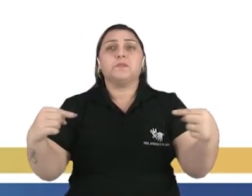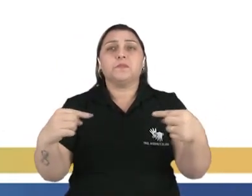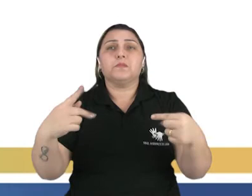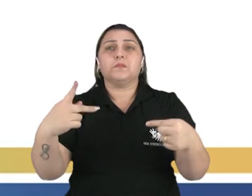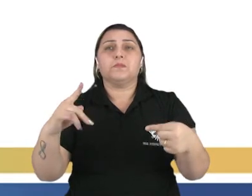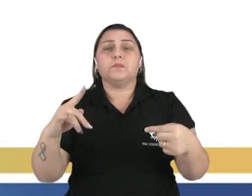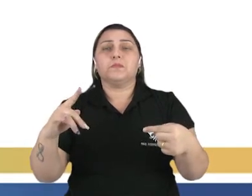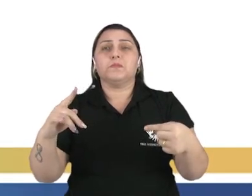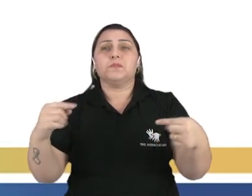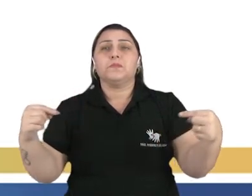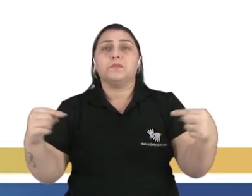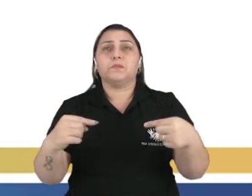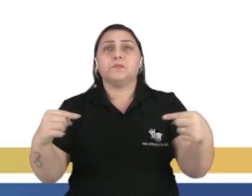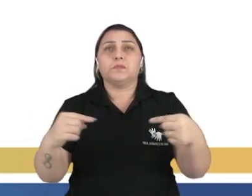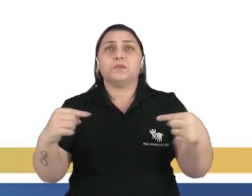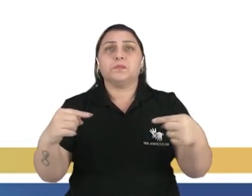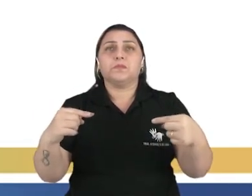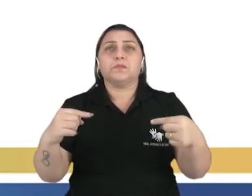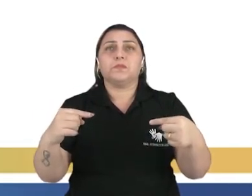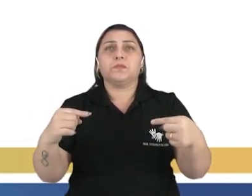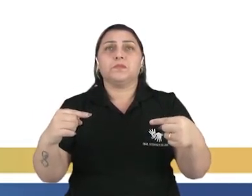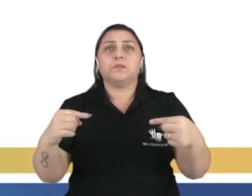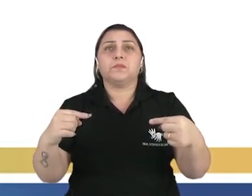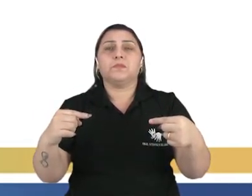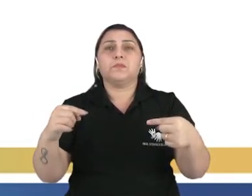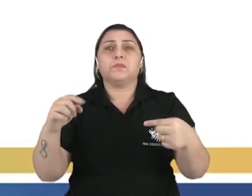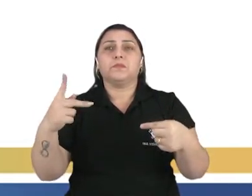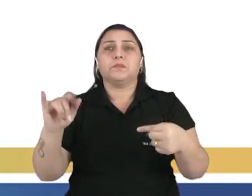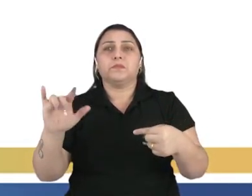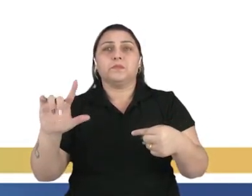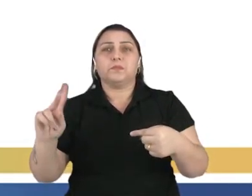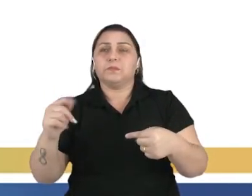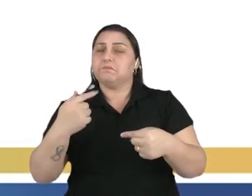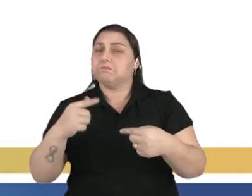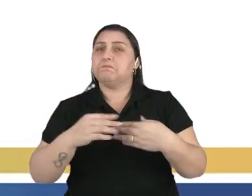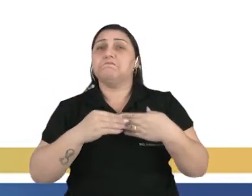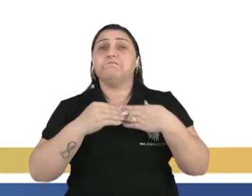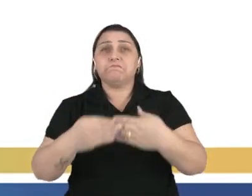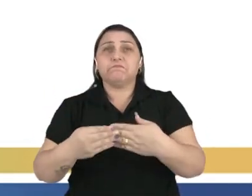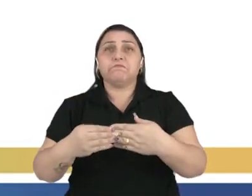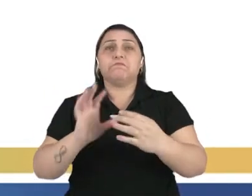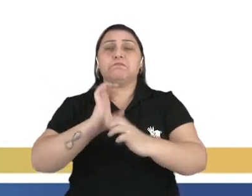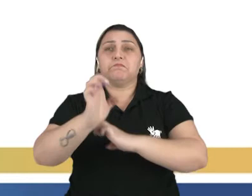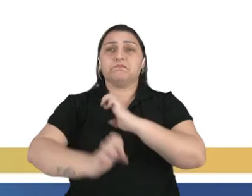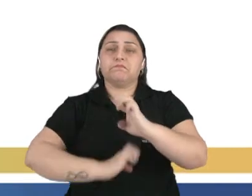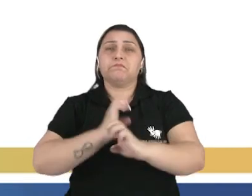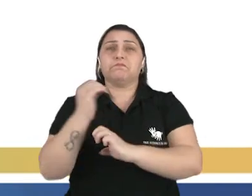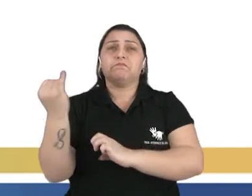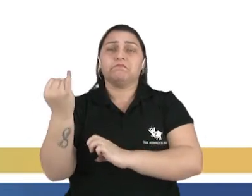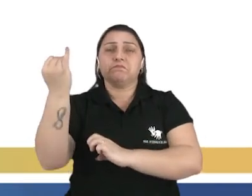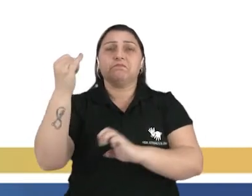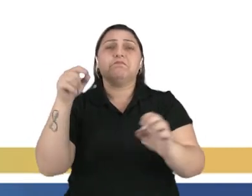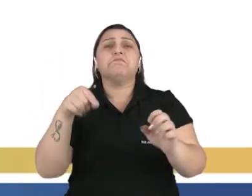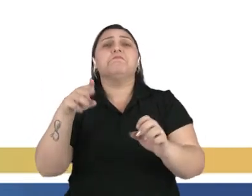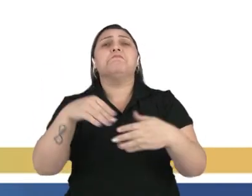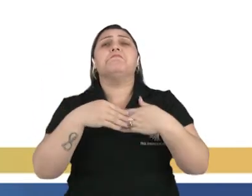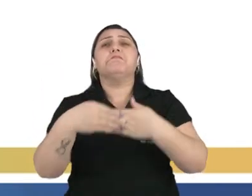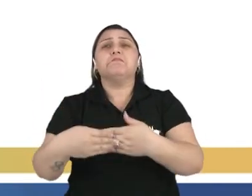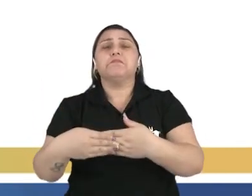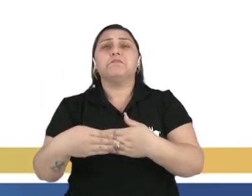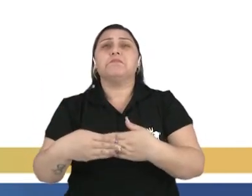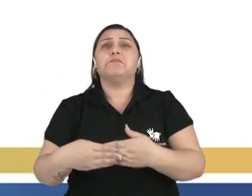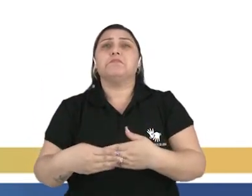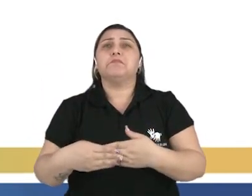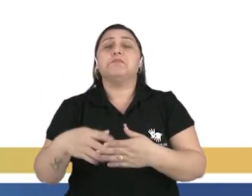Da pilha não, da lâmpada. Vamos lá. Quem empurra esses elétrons é importante você se perguntar, quem empurra esses elétrons, né?